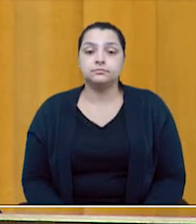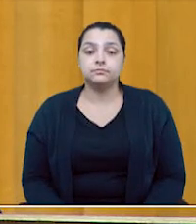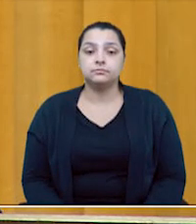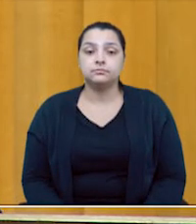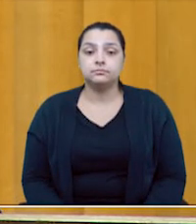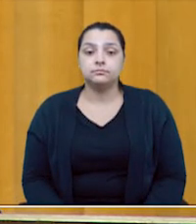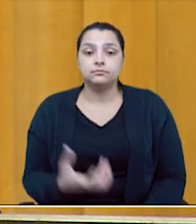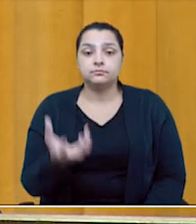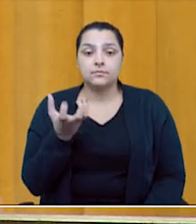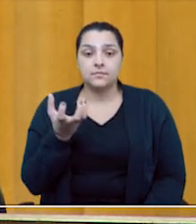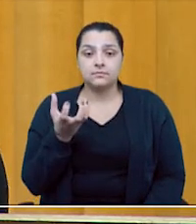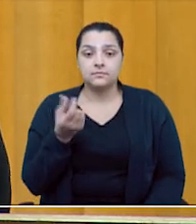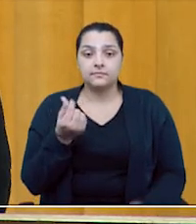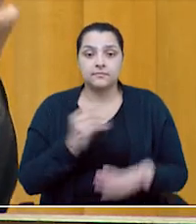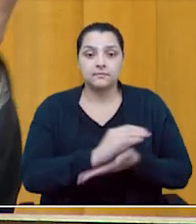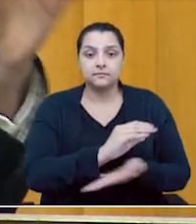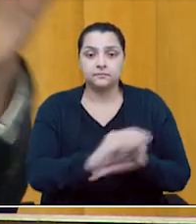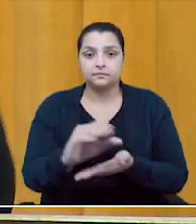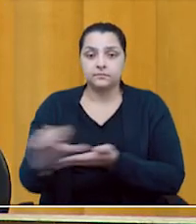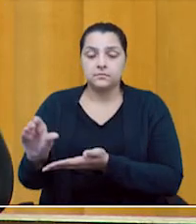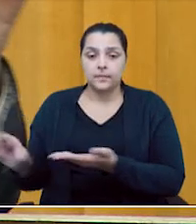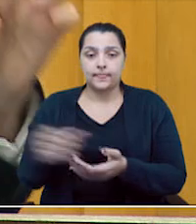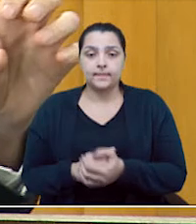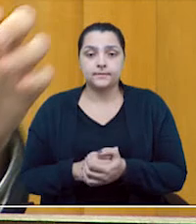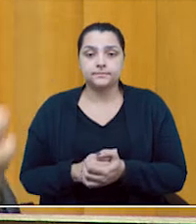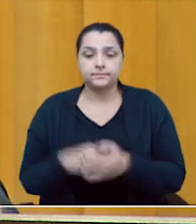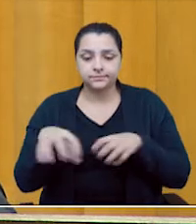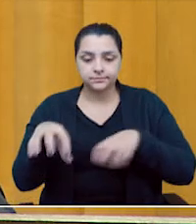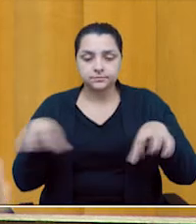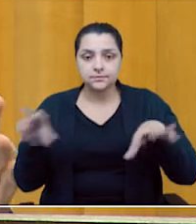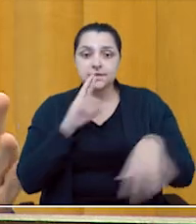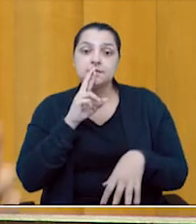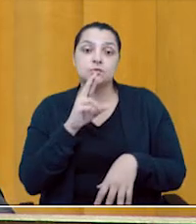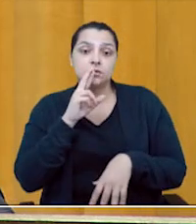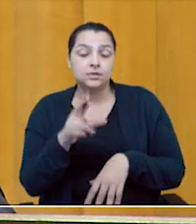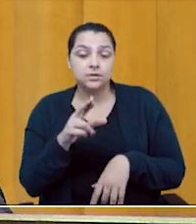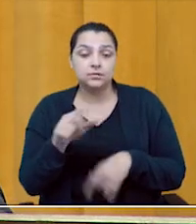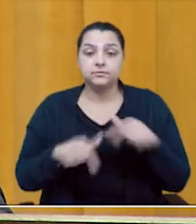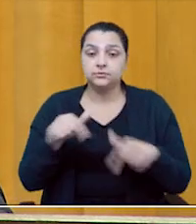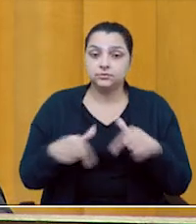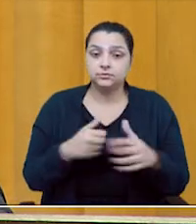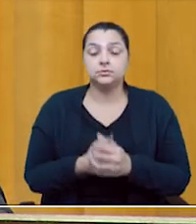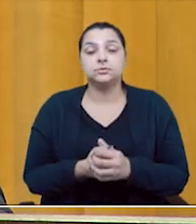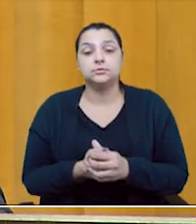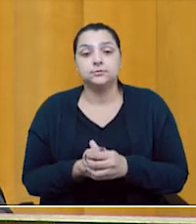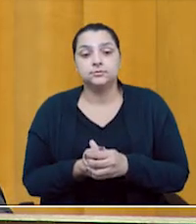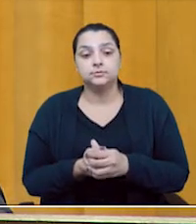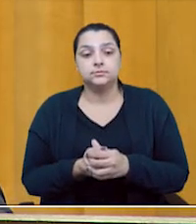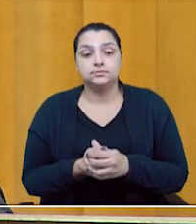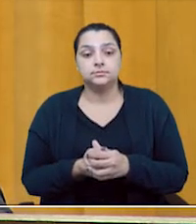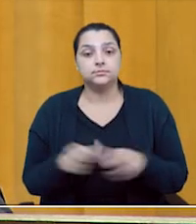de verbas de caráter vinculadas à produtividade ou certas funções, e via de regra, de